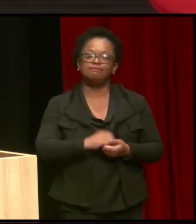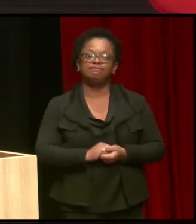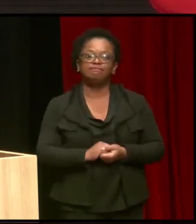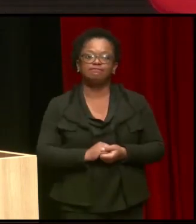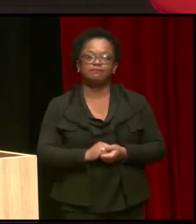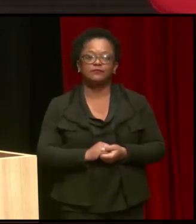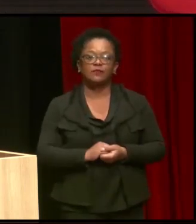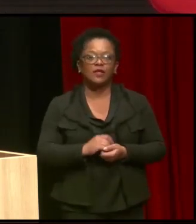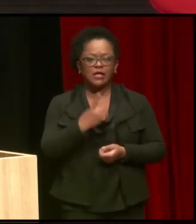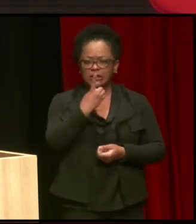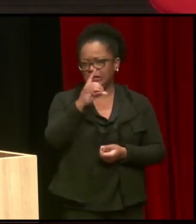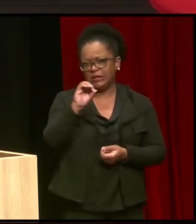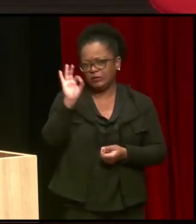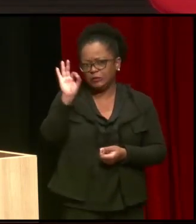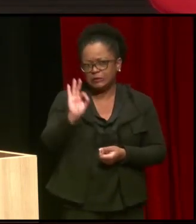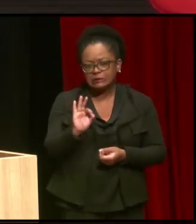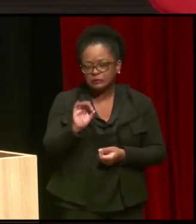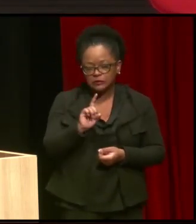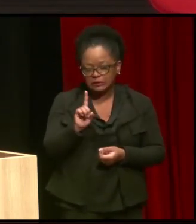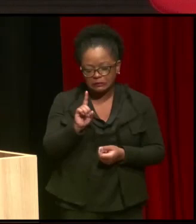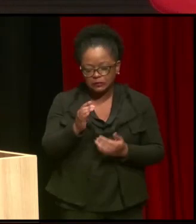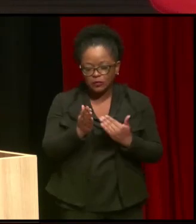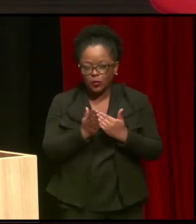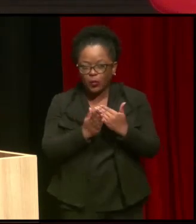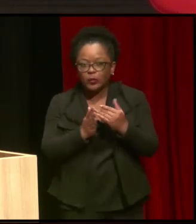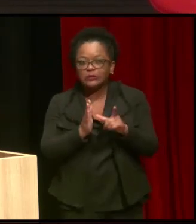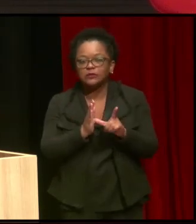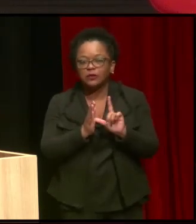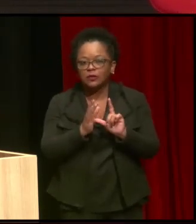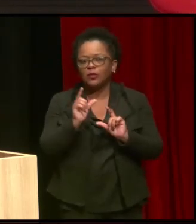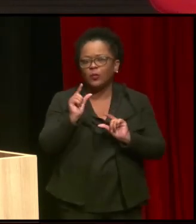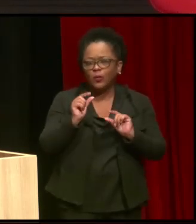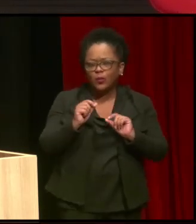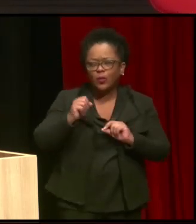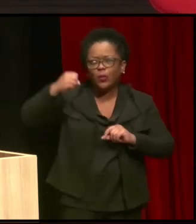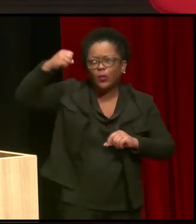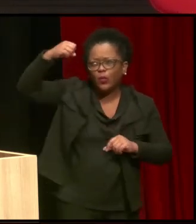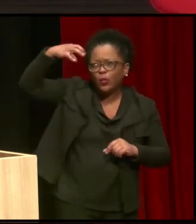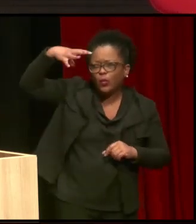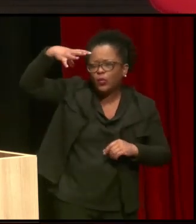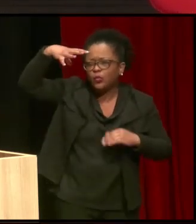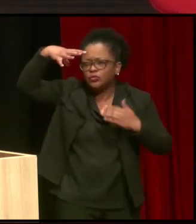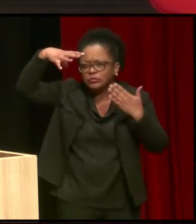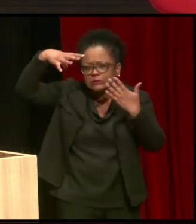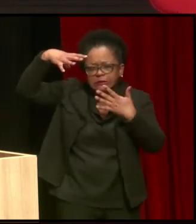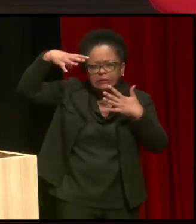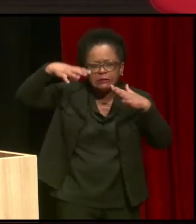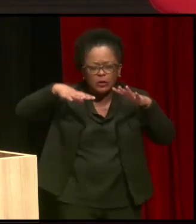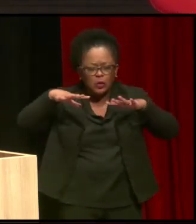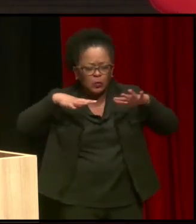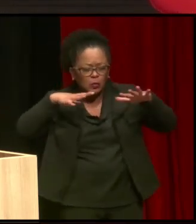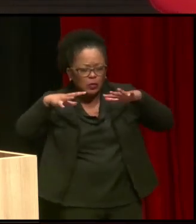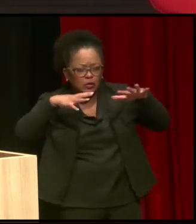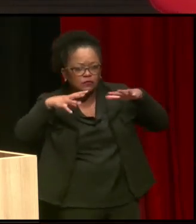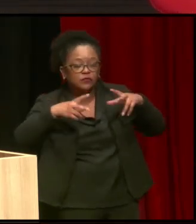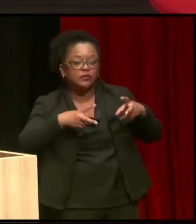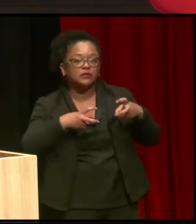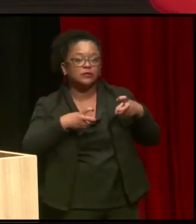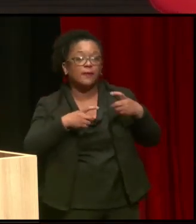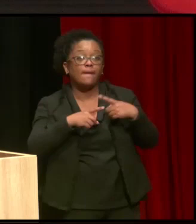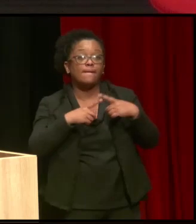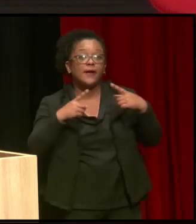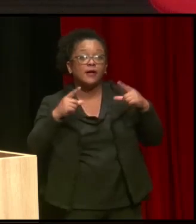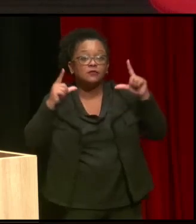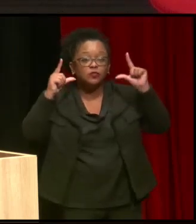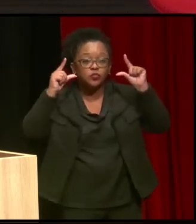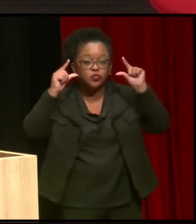ficou cego totalmente logo no início, ele havia um pouco de luz, movimentos, mas a cegueira dele foi ficando cada vez